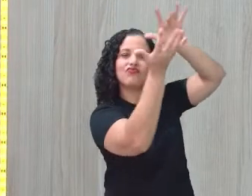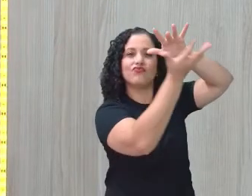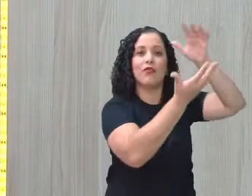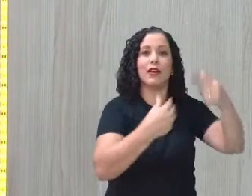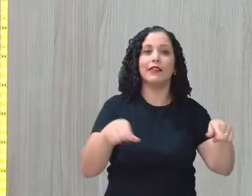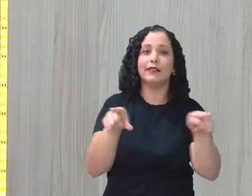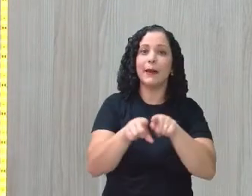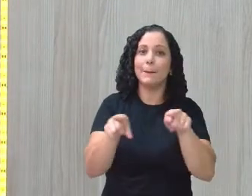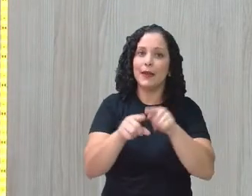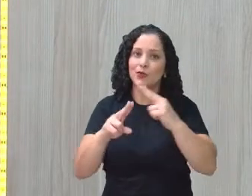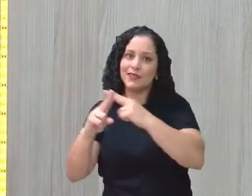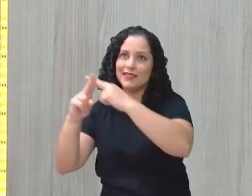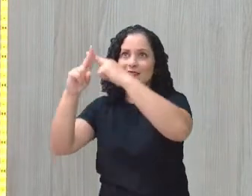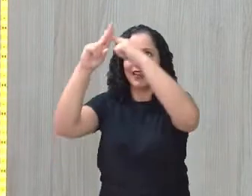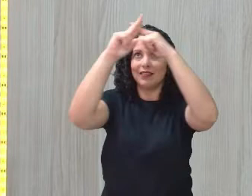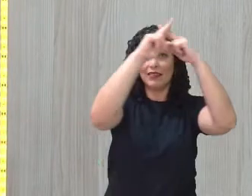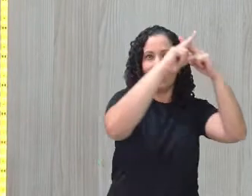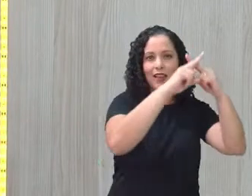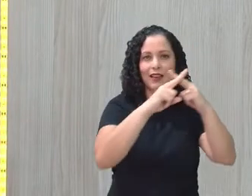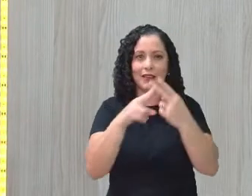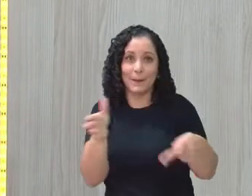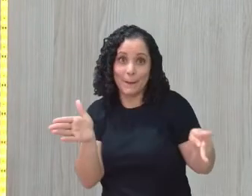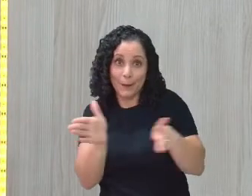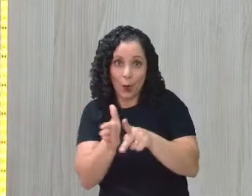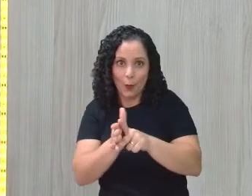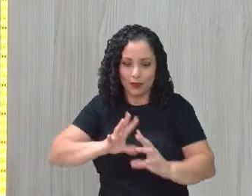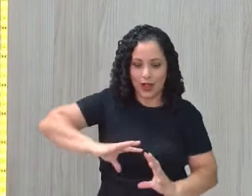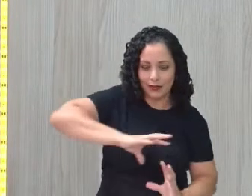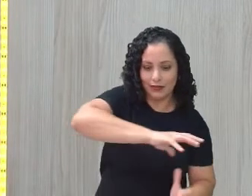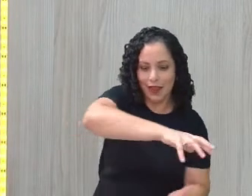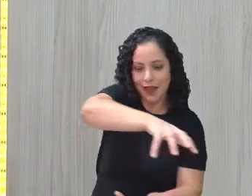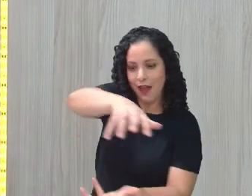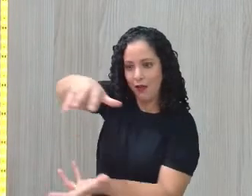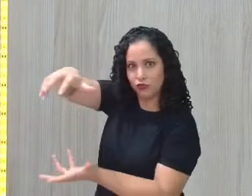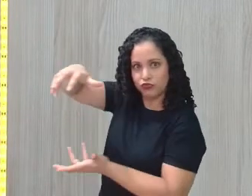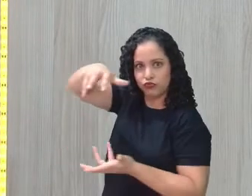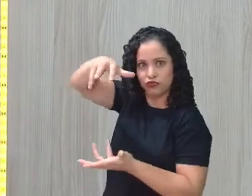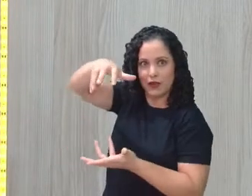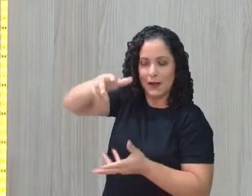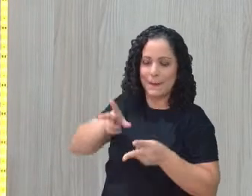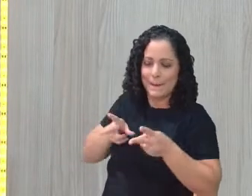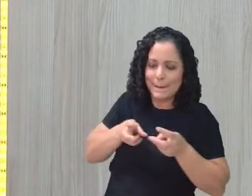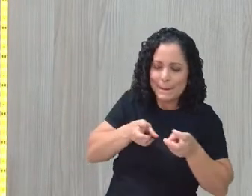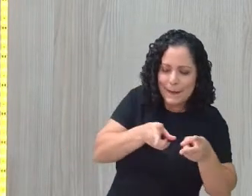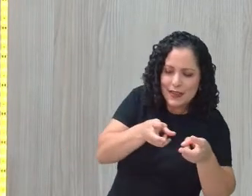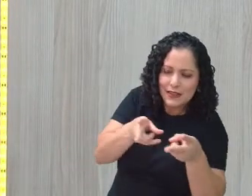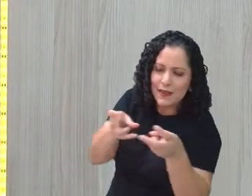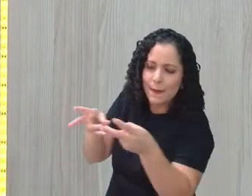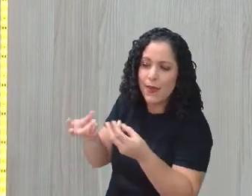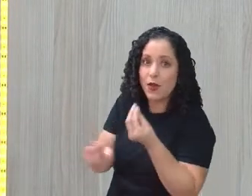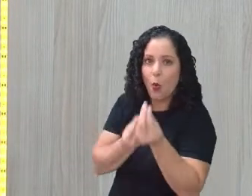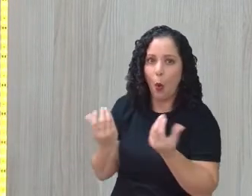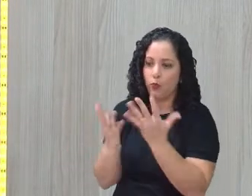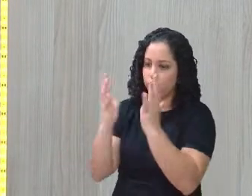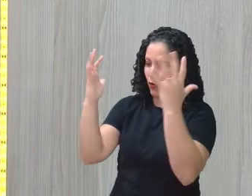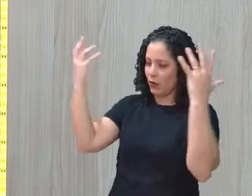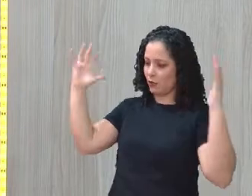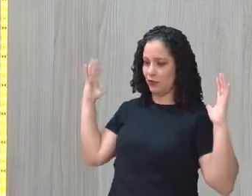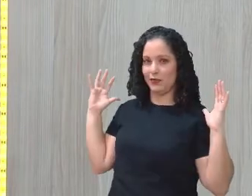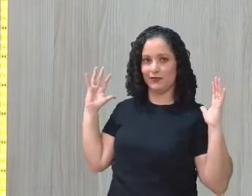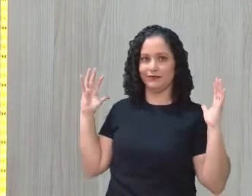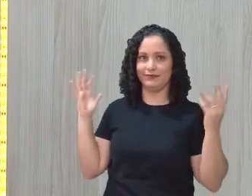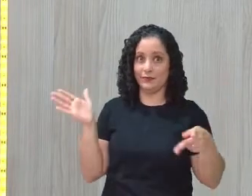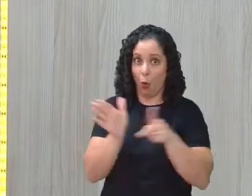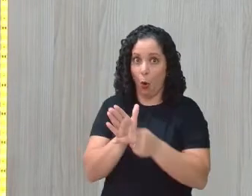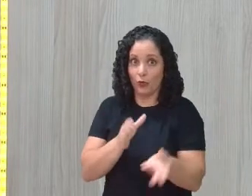satélites de observação da Terra, que ele traz também informação como está o meio ambiente, como é que está esse funcionamento todo do nosso universo,